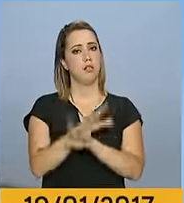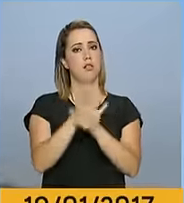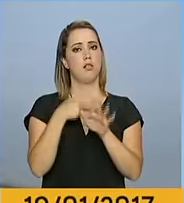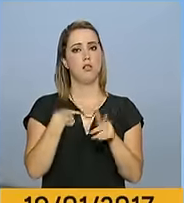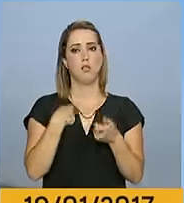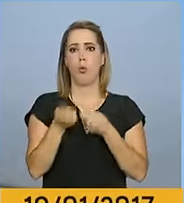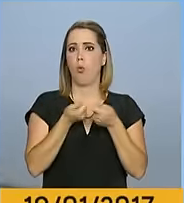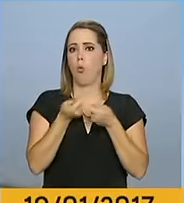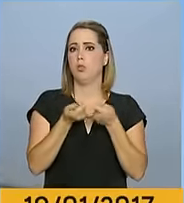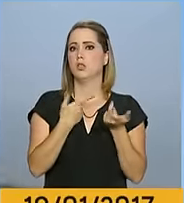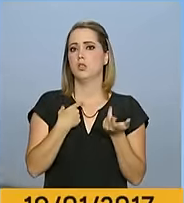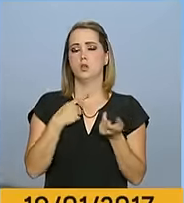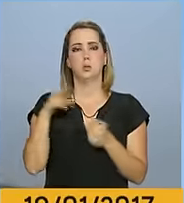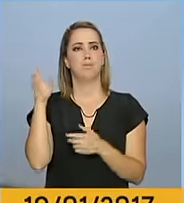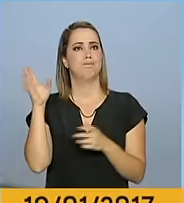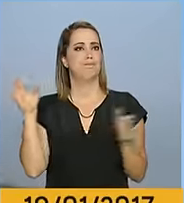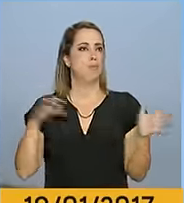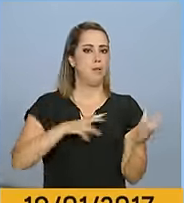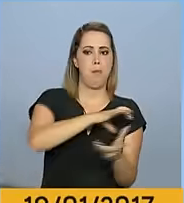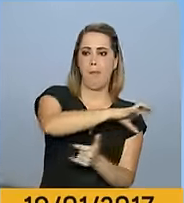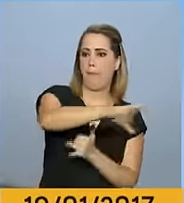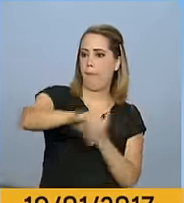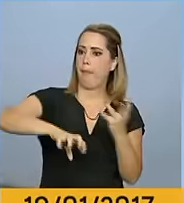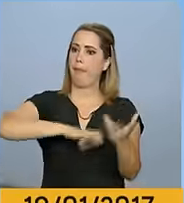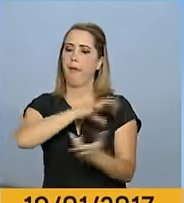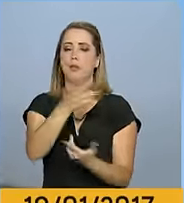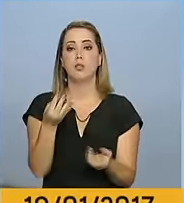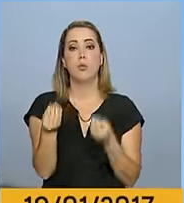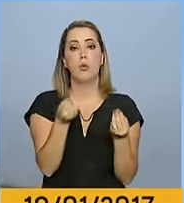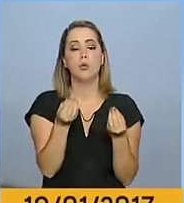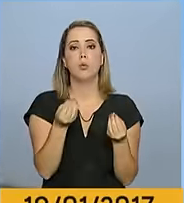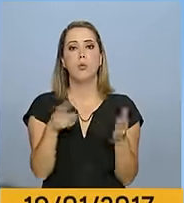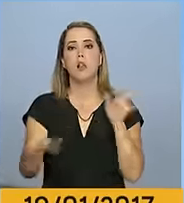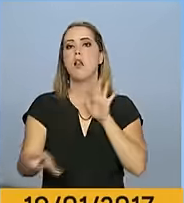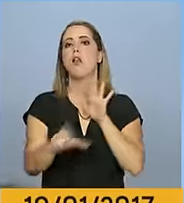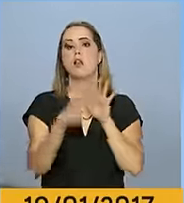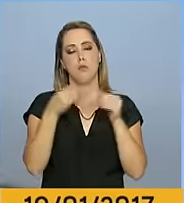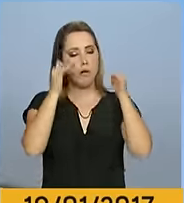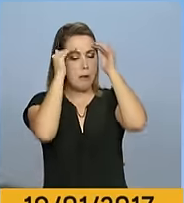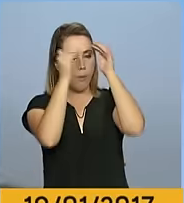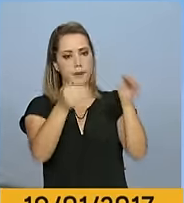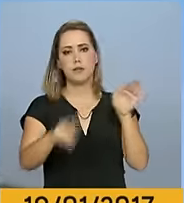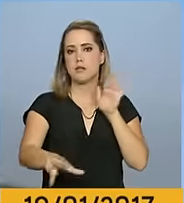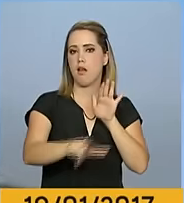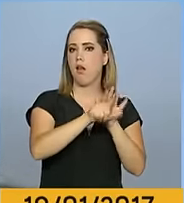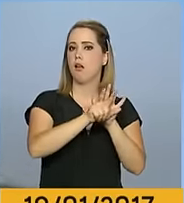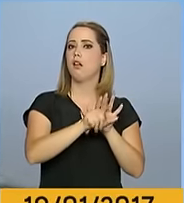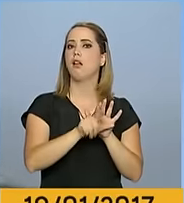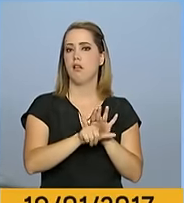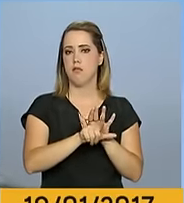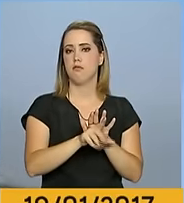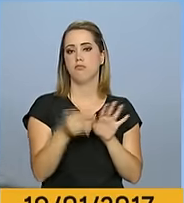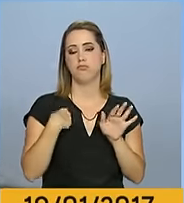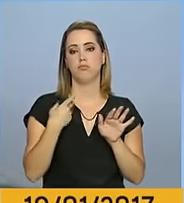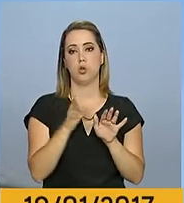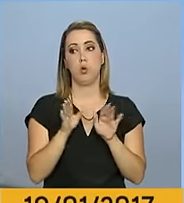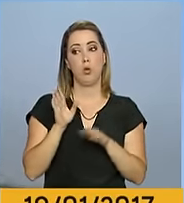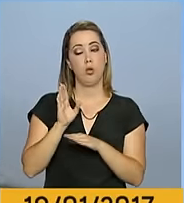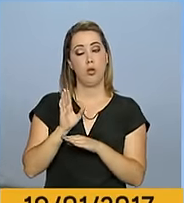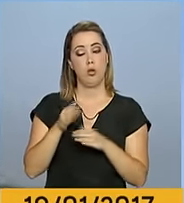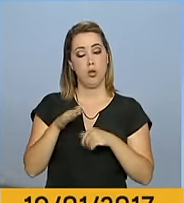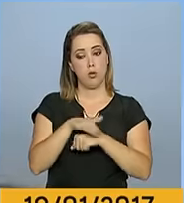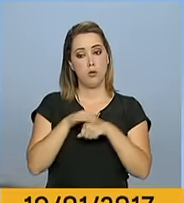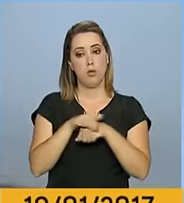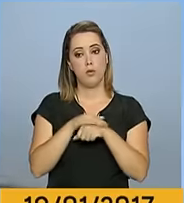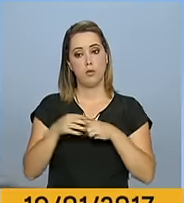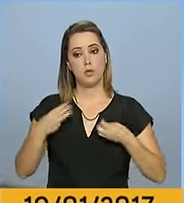estabelecendo uma desordem absoluta, portanto, para manter a lei e a ordem, eu conversei com o setor de defesa e disse: olha, eu vou precisar